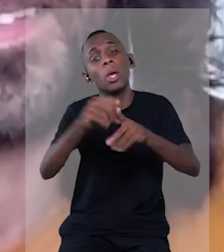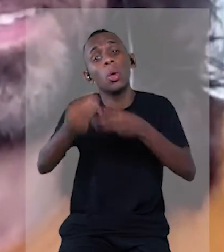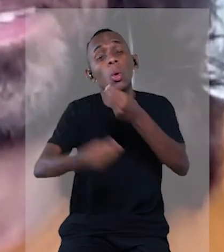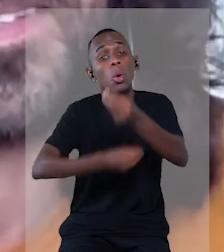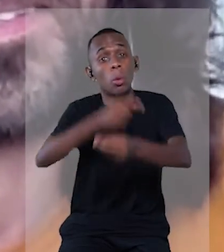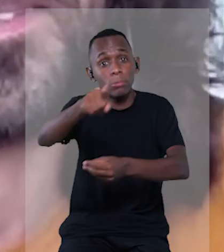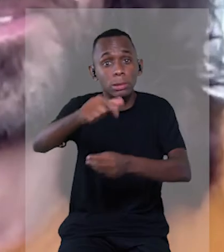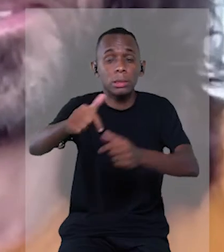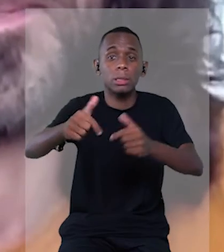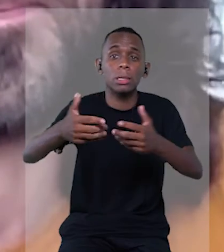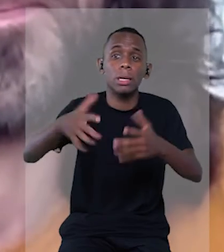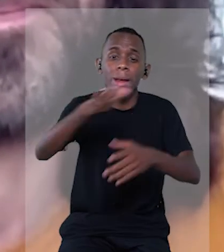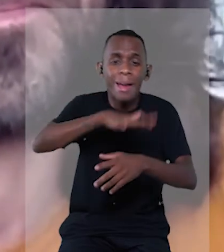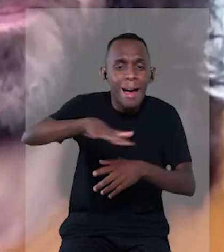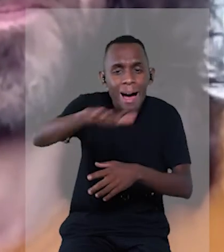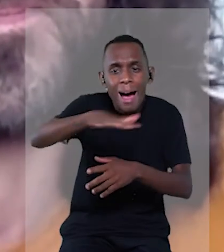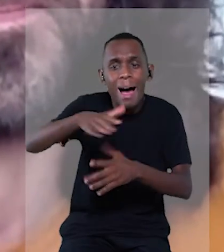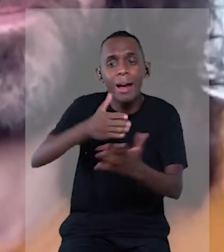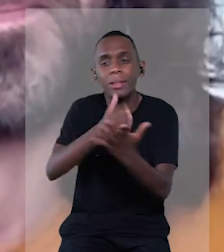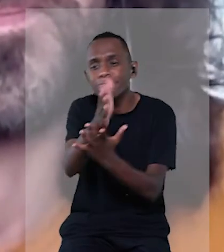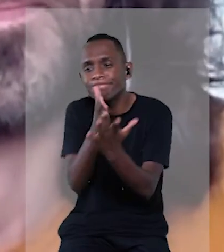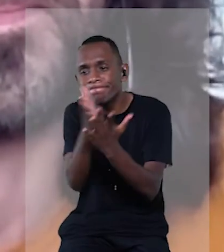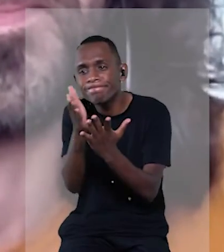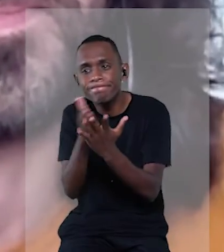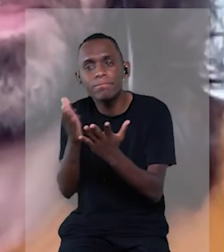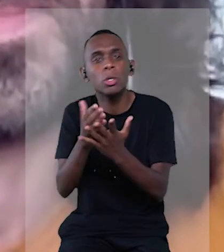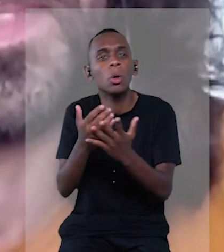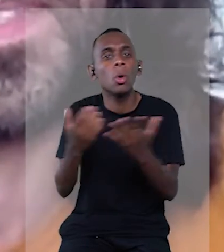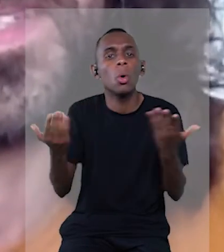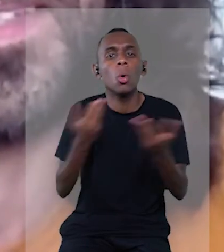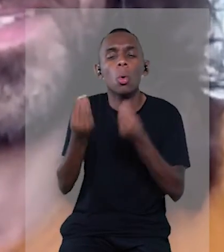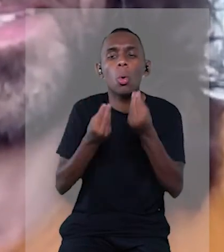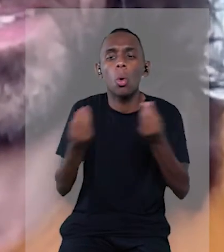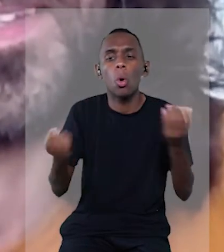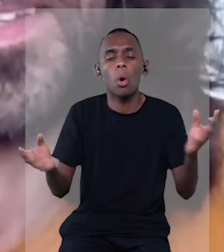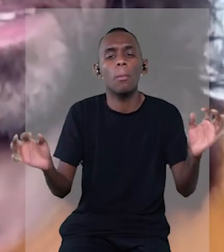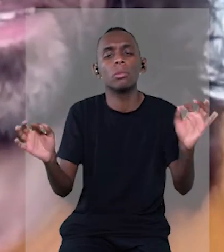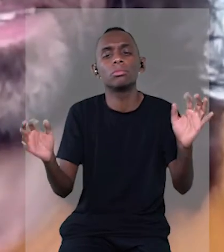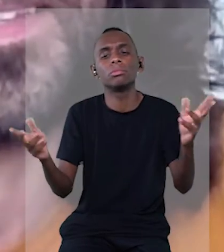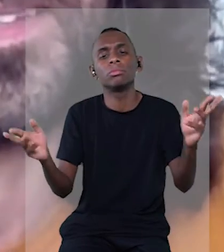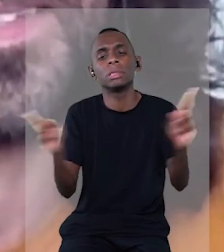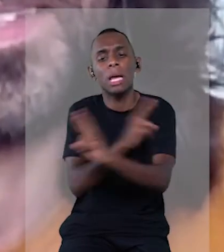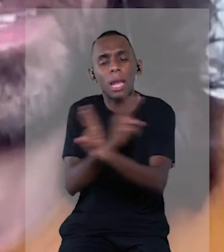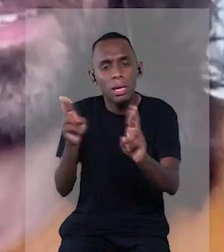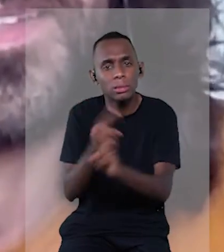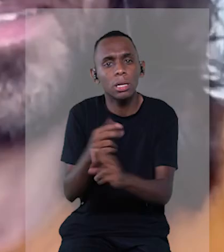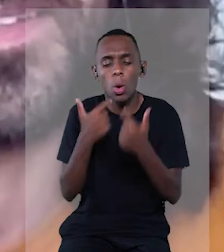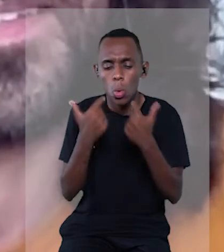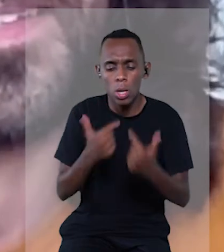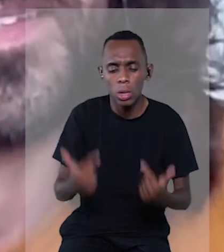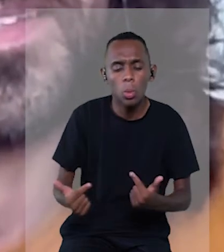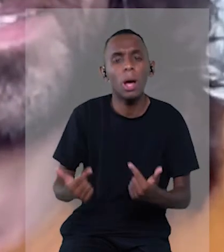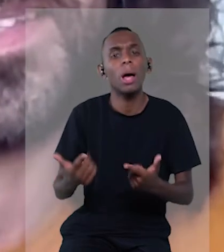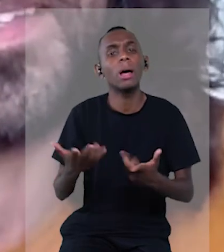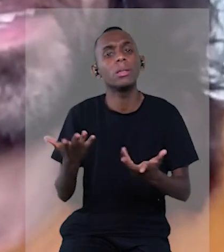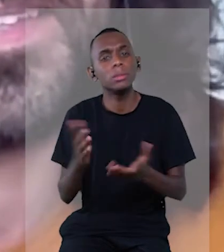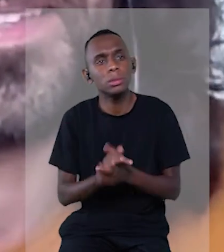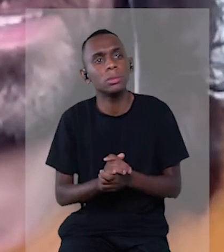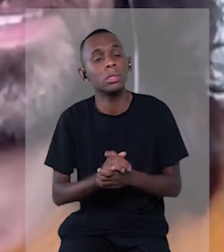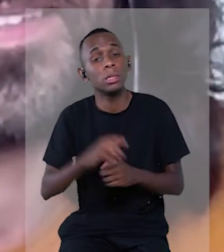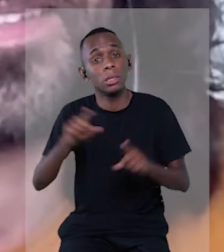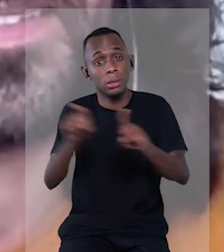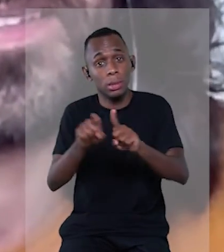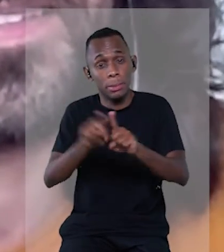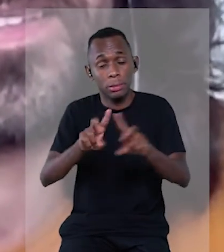e como que você trabalha nesses campos, né? As linguagens mesmo, sabe? Literária, né? No roteiro